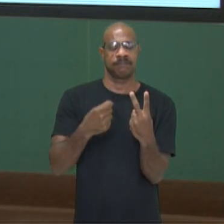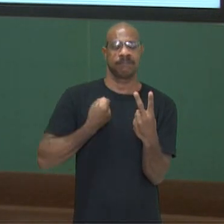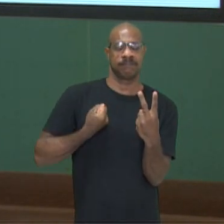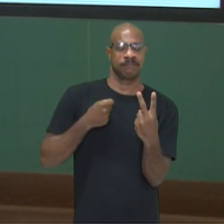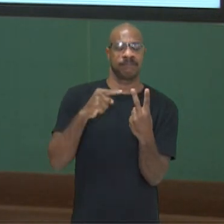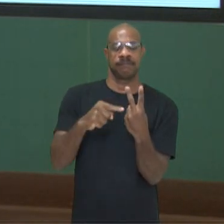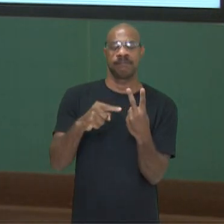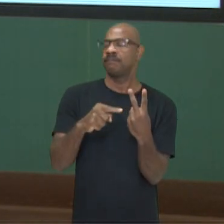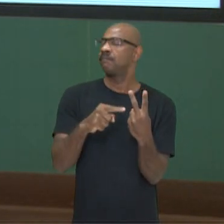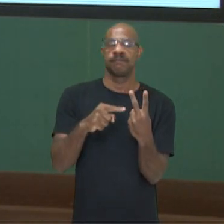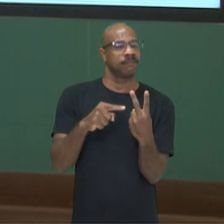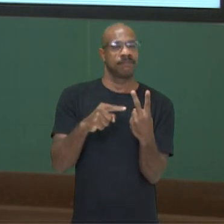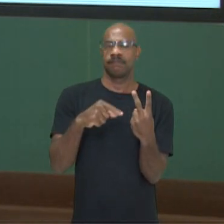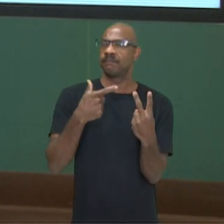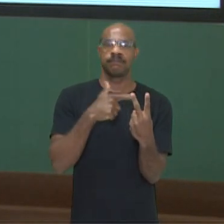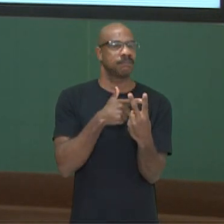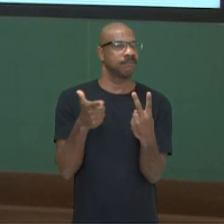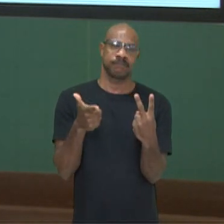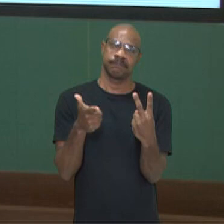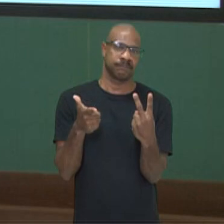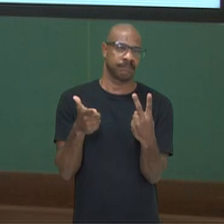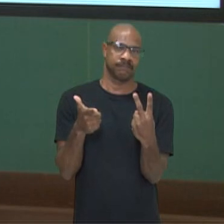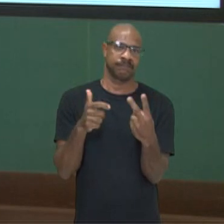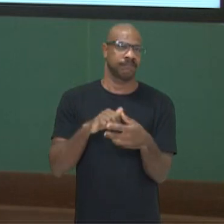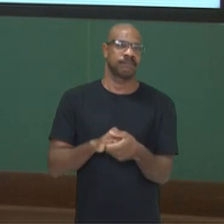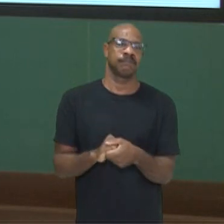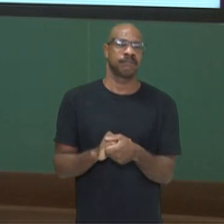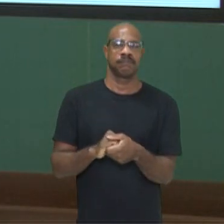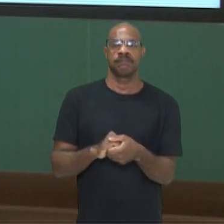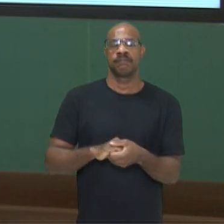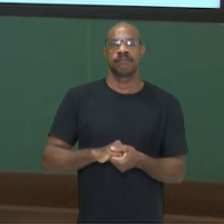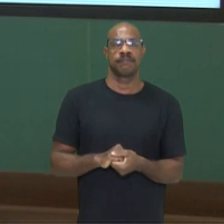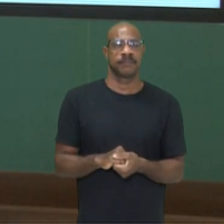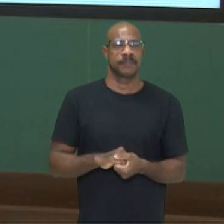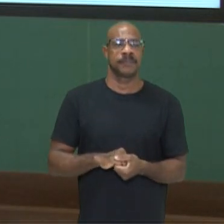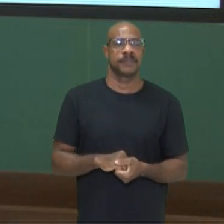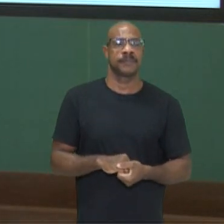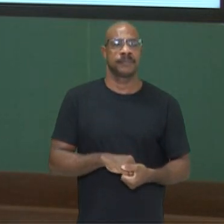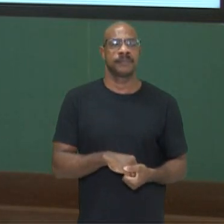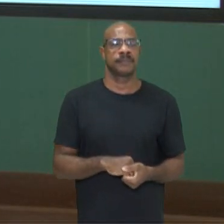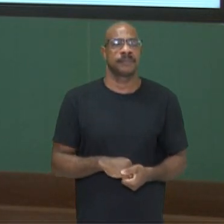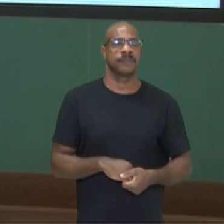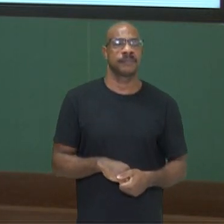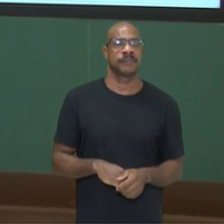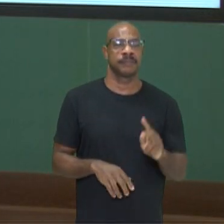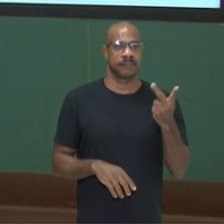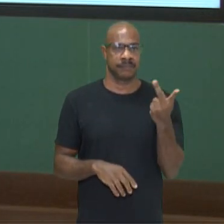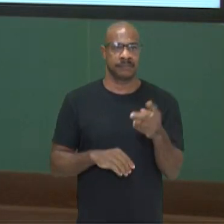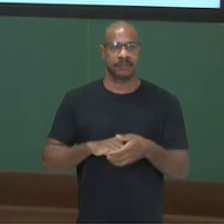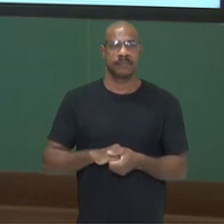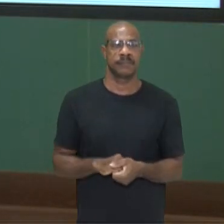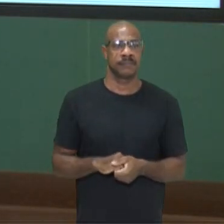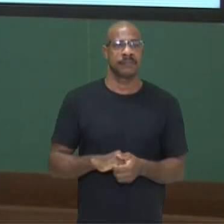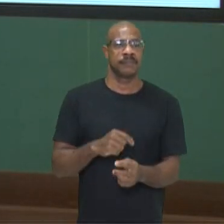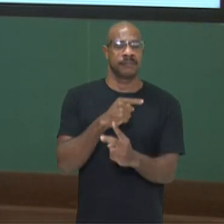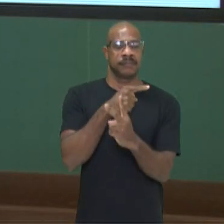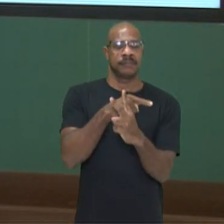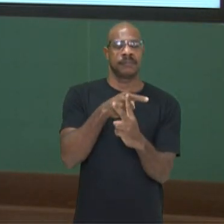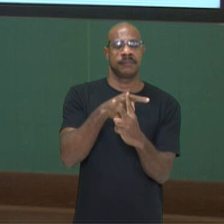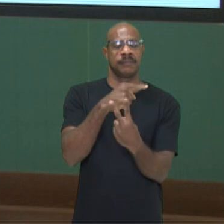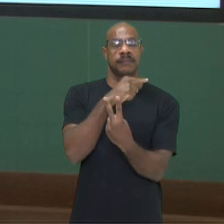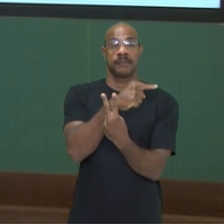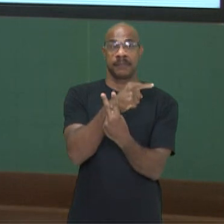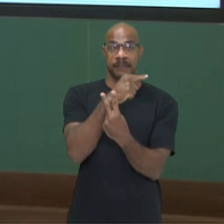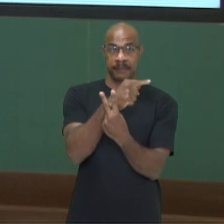que multiplicado por ele mesmo nos dê menos 16. E na letra H, menos raiz de